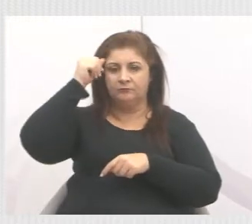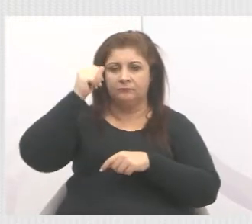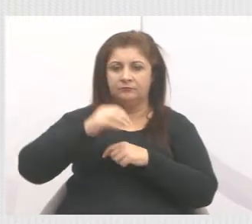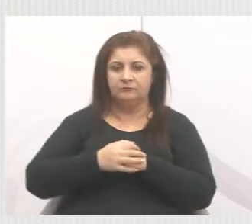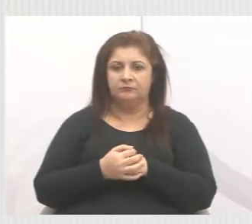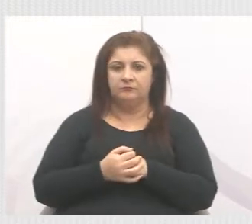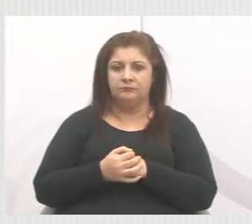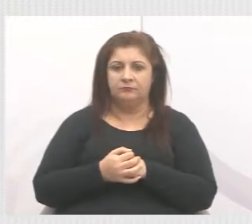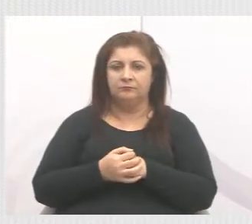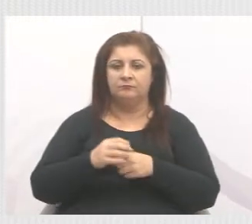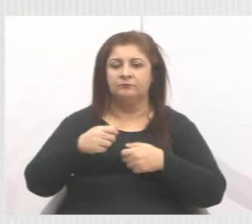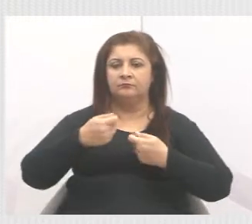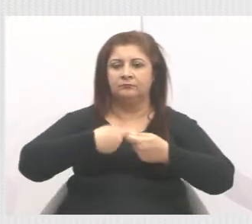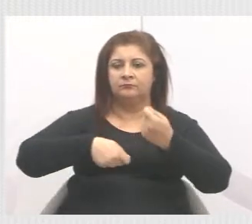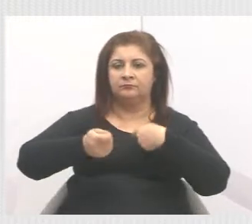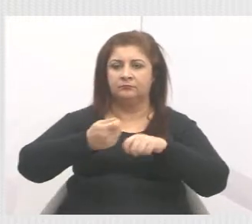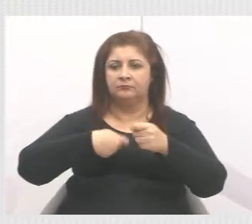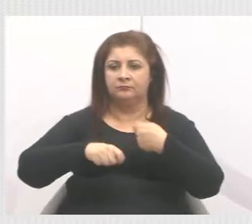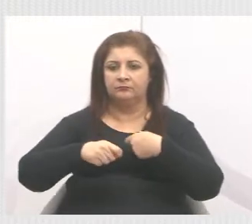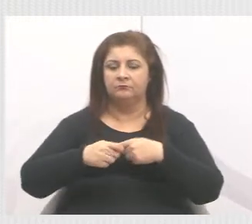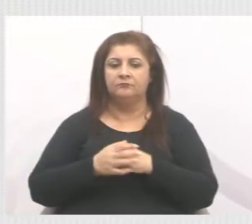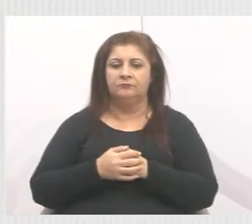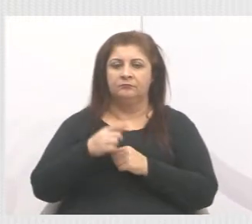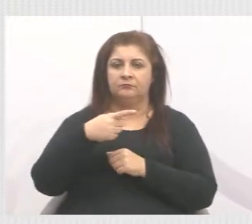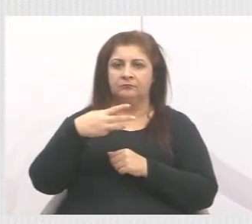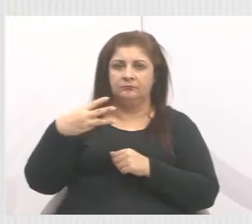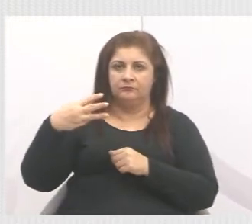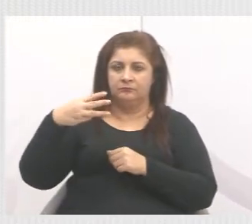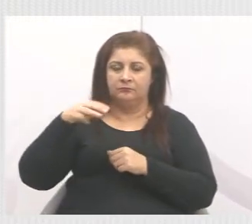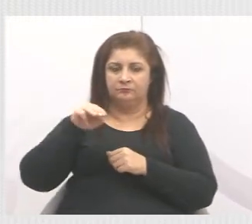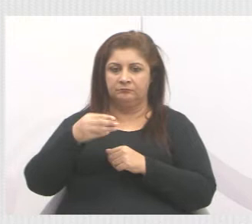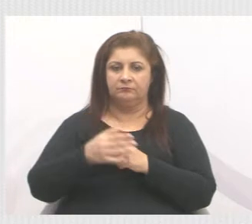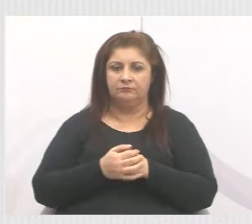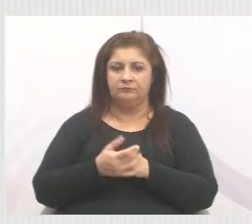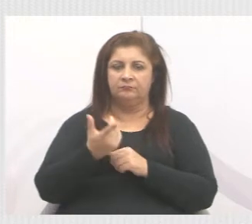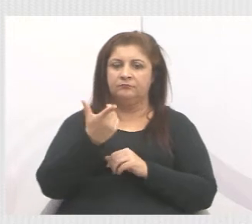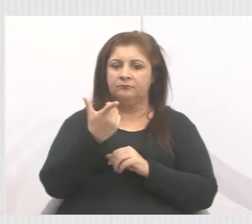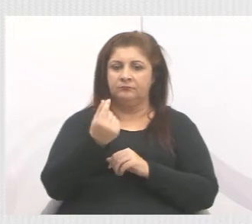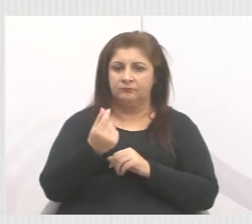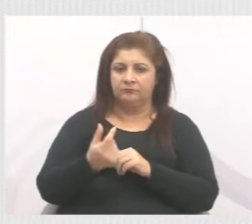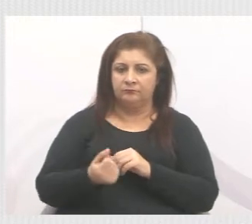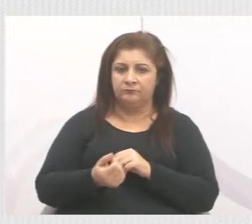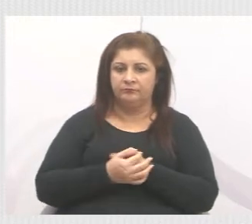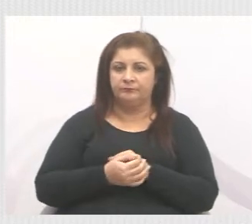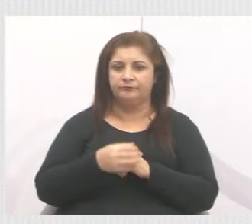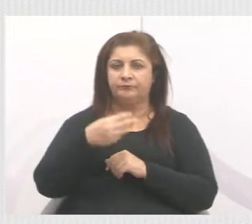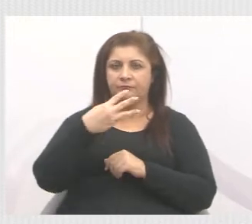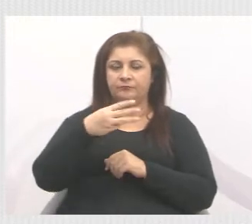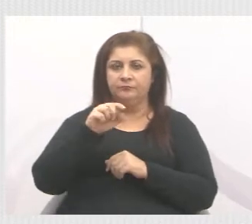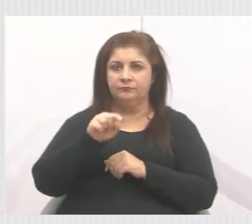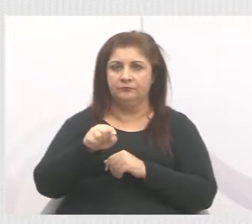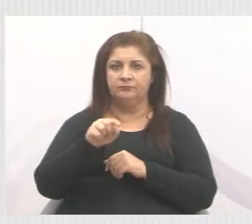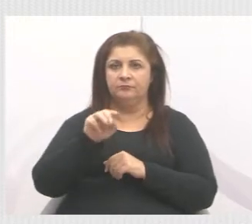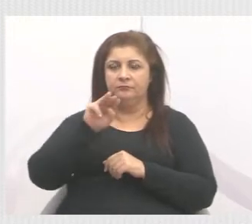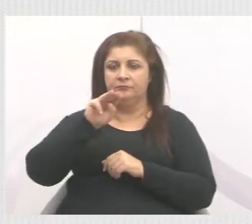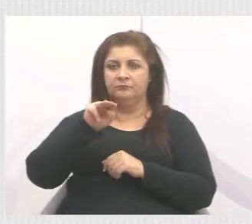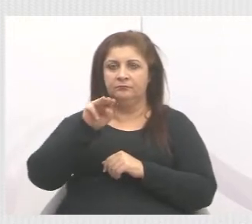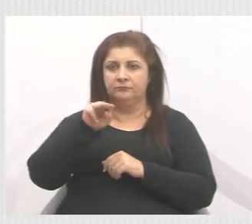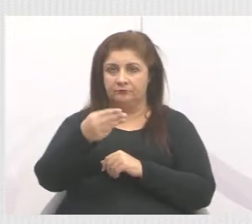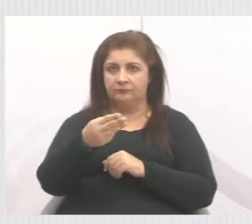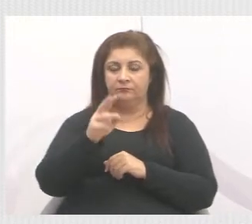milhões, Administração de 12 para 13 milhões, Finanças 3,2 para 3,5